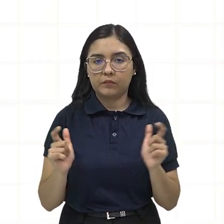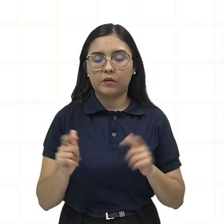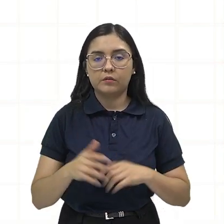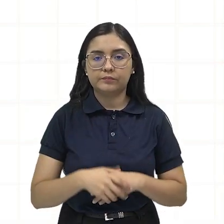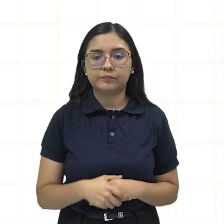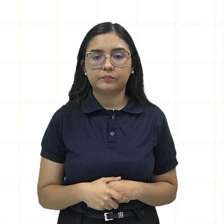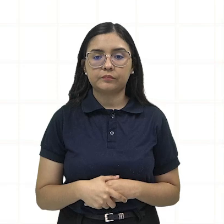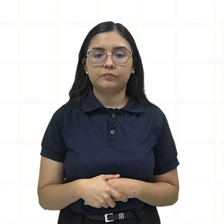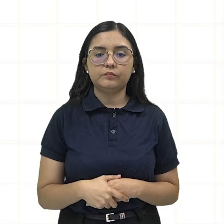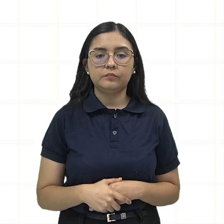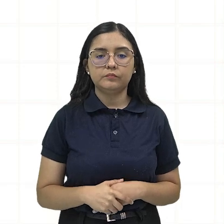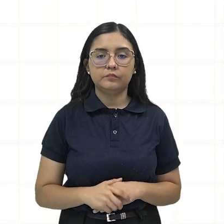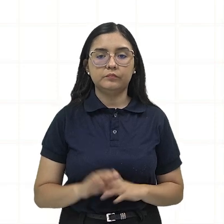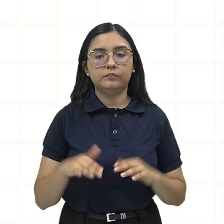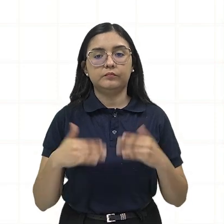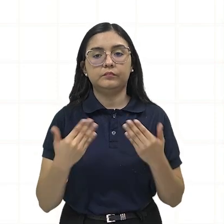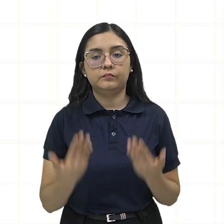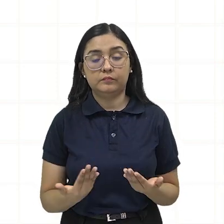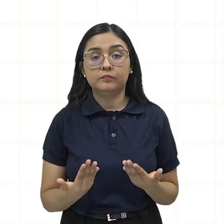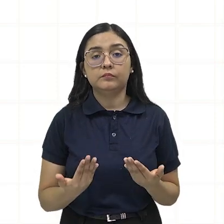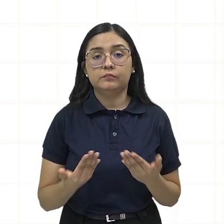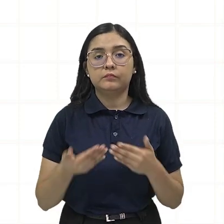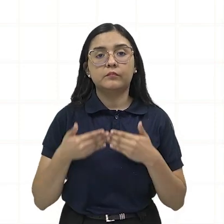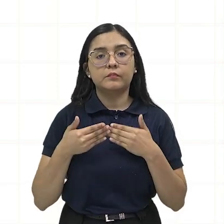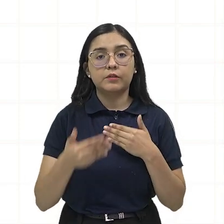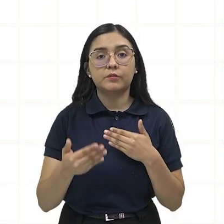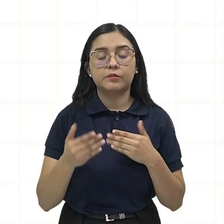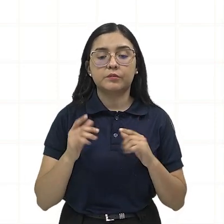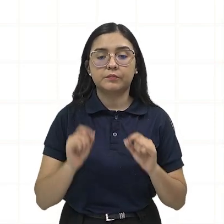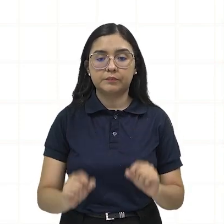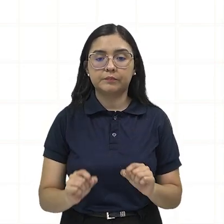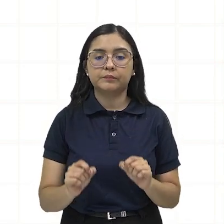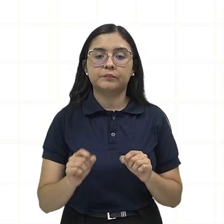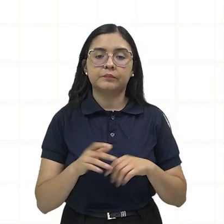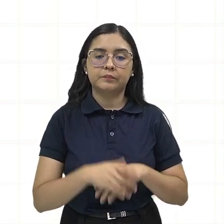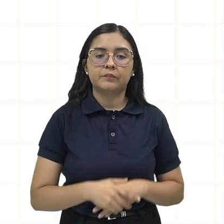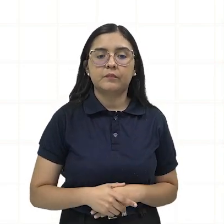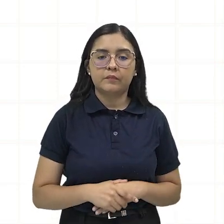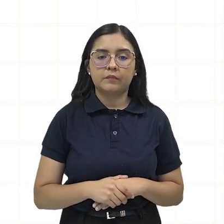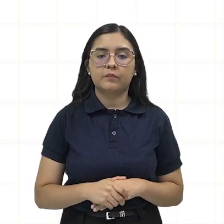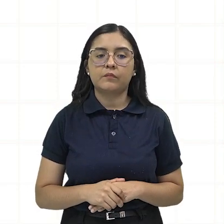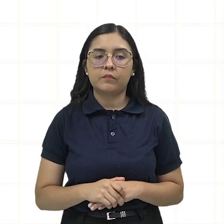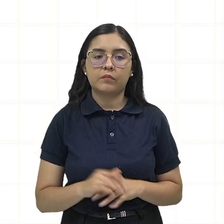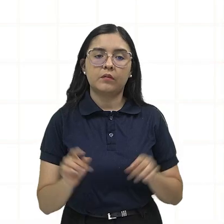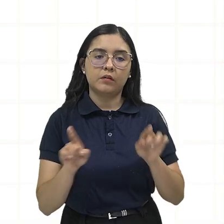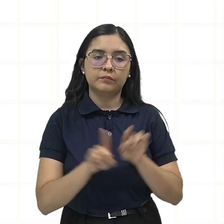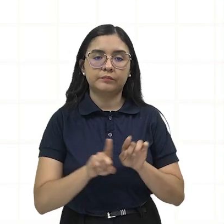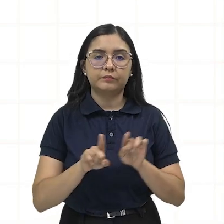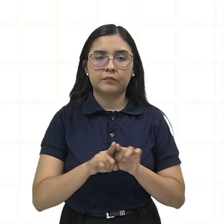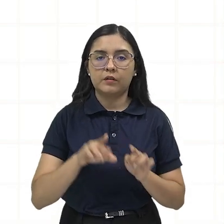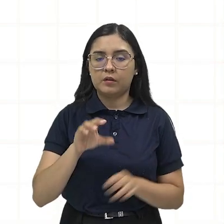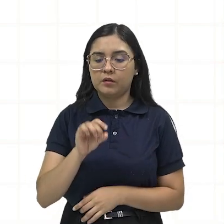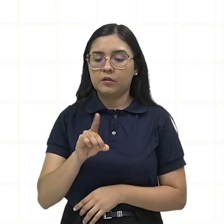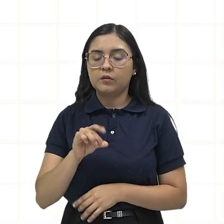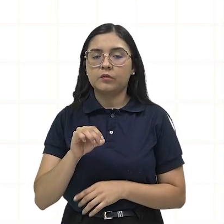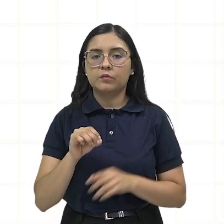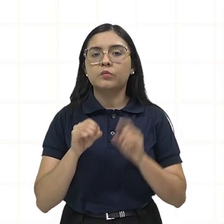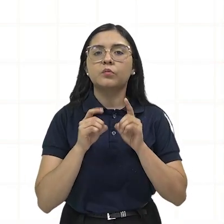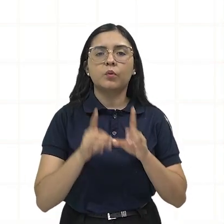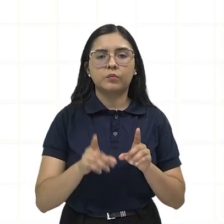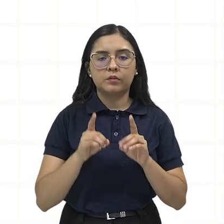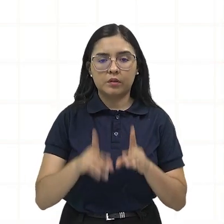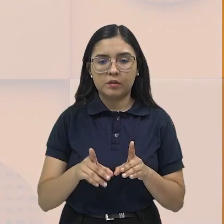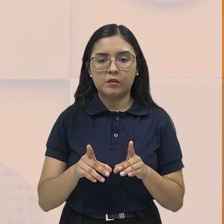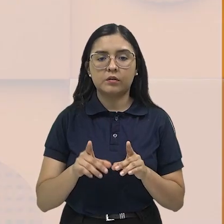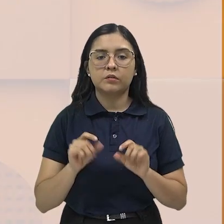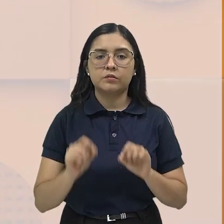continentais. E, basicamente, a partir daí, da chamada Doutrina Monroe, que é basicamente um conjunto de